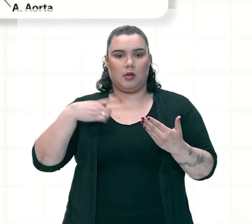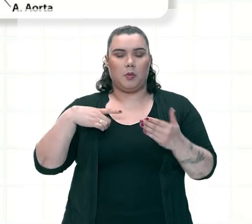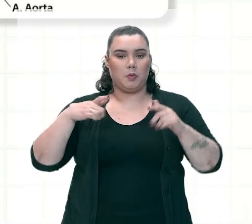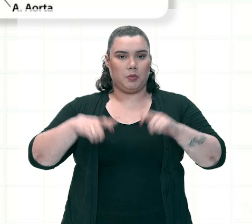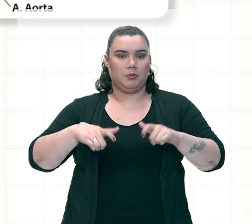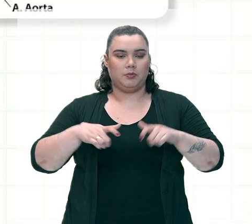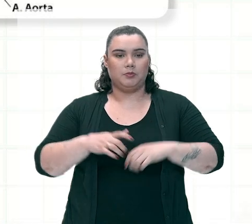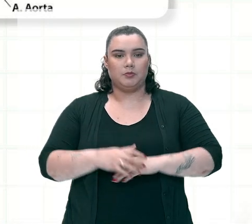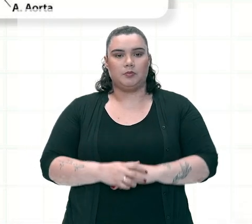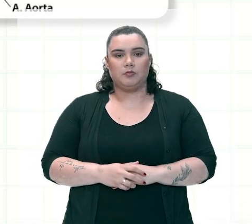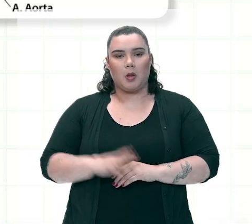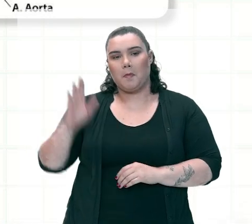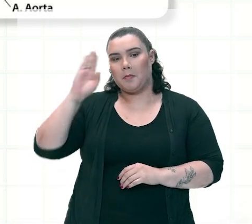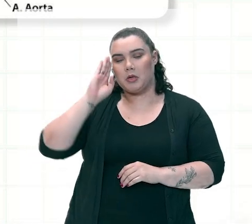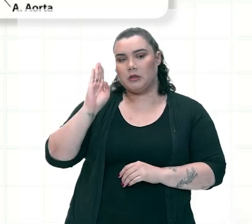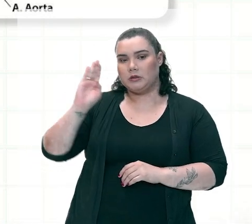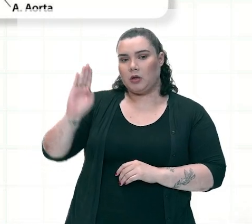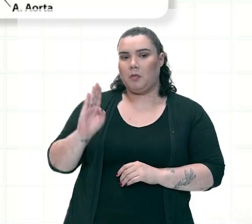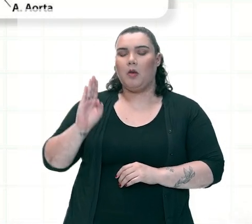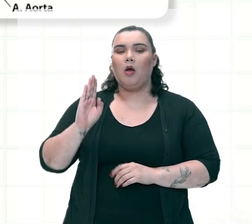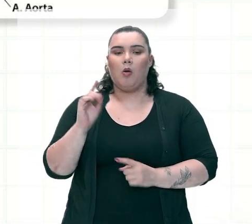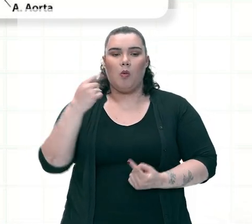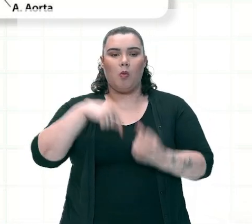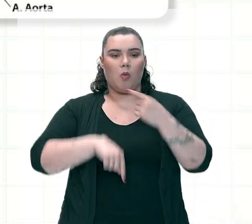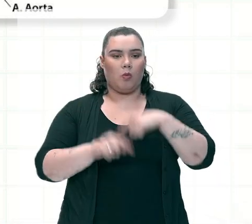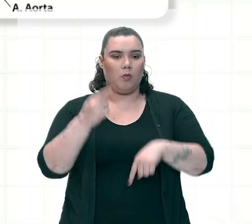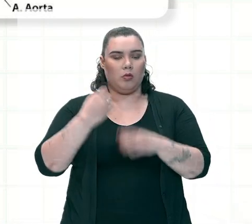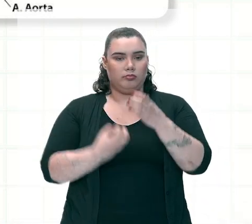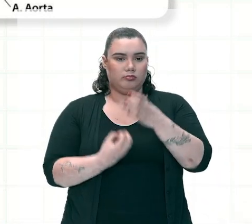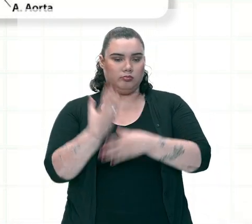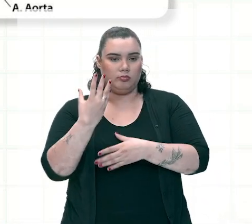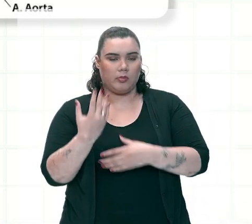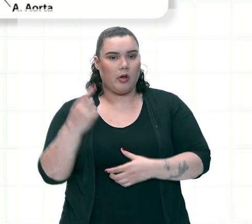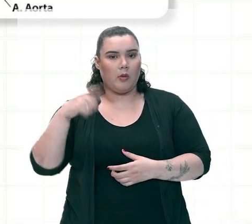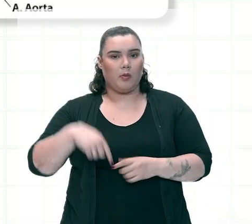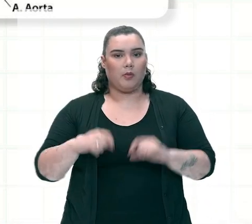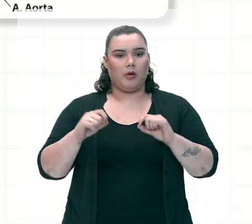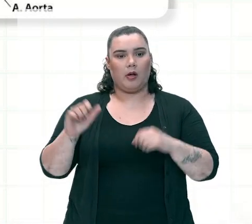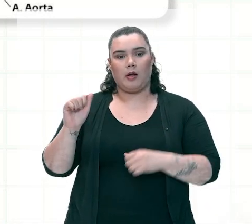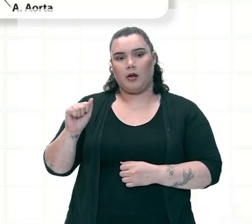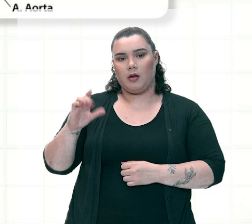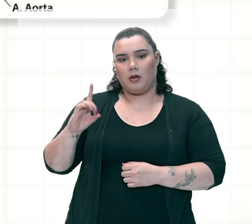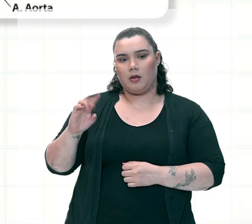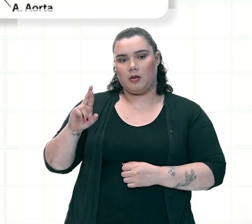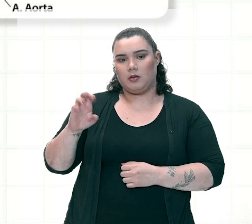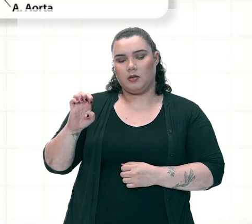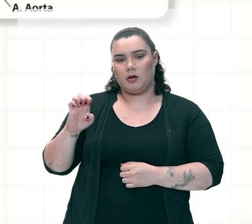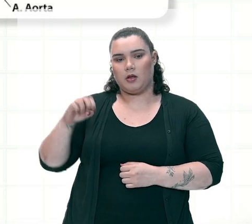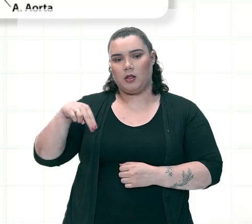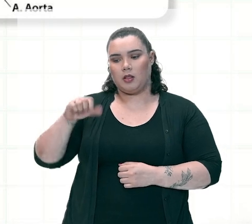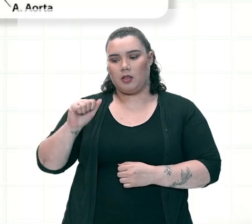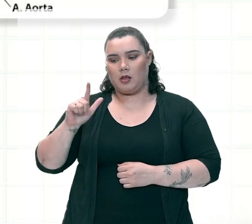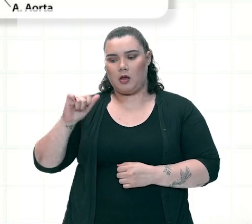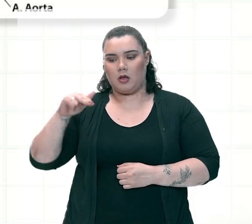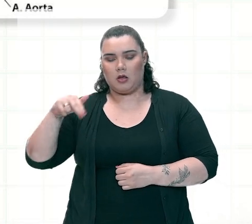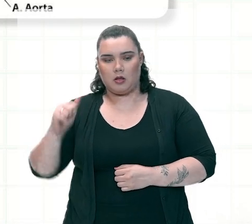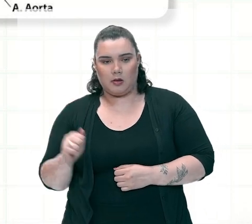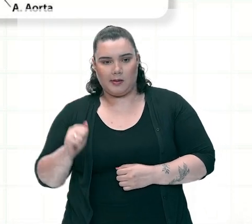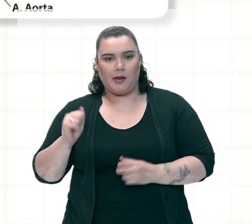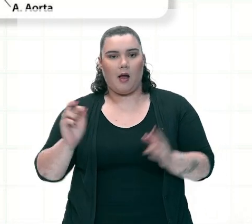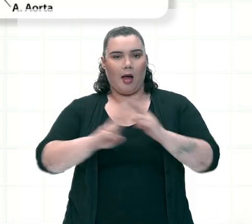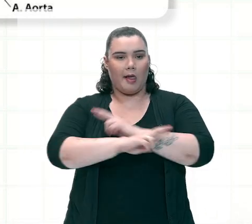também. Um dos principais hormônios produzidos pela suprarrenal é a adrenalina, que